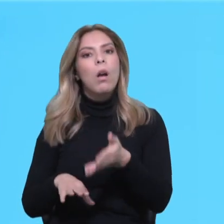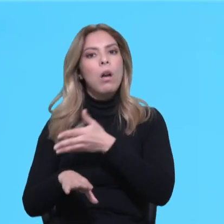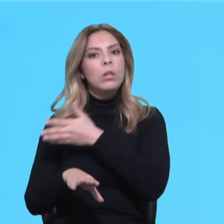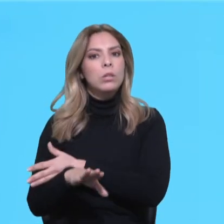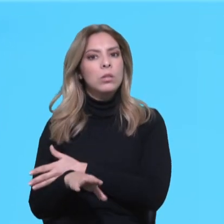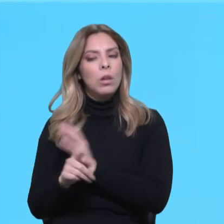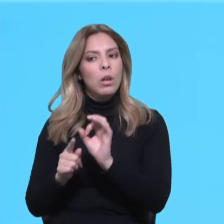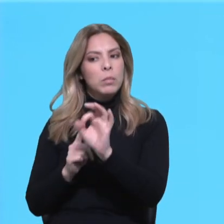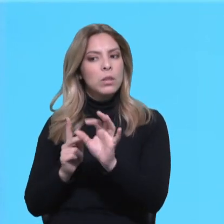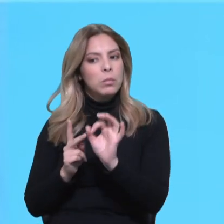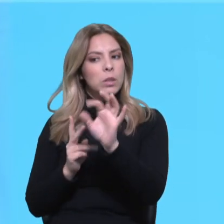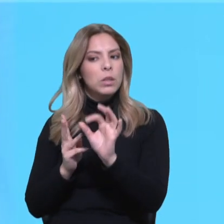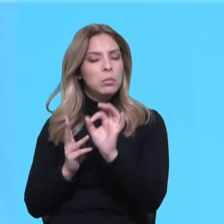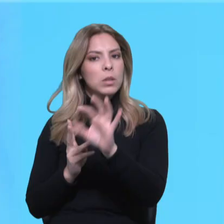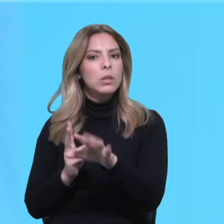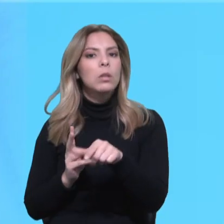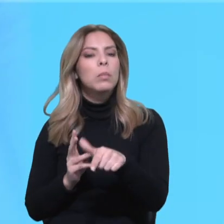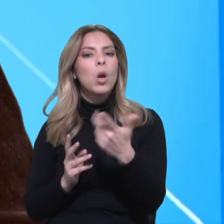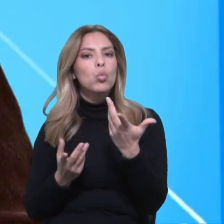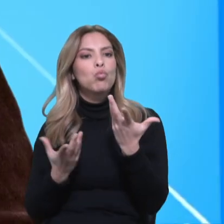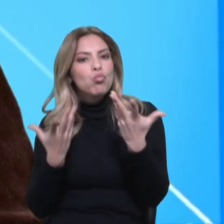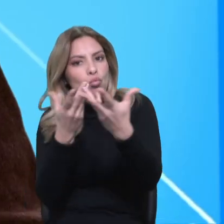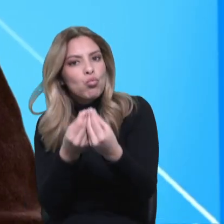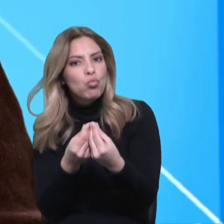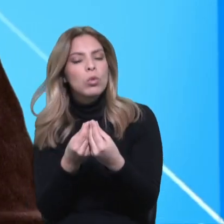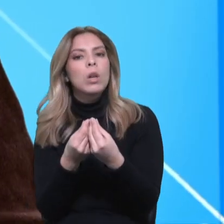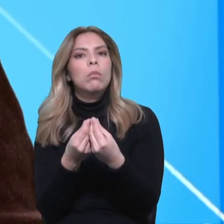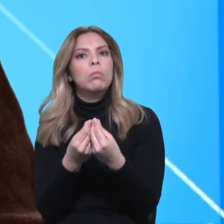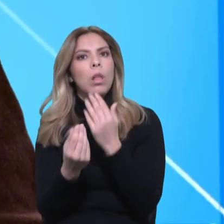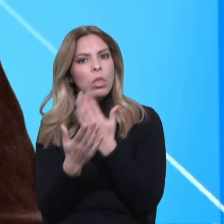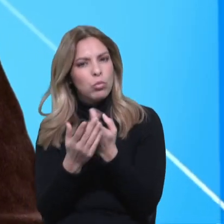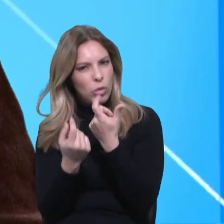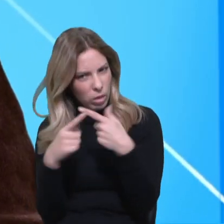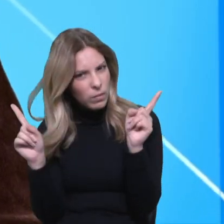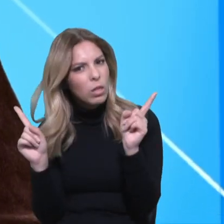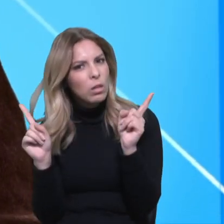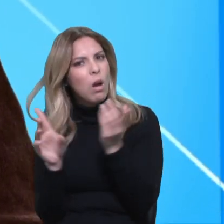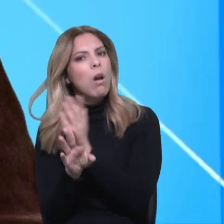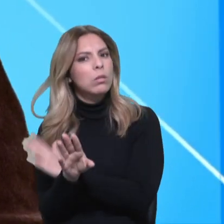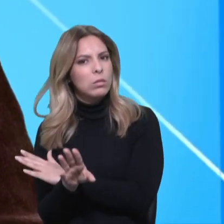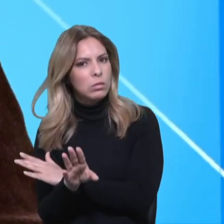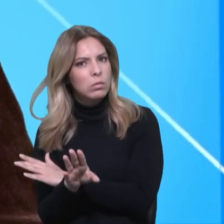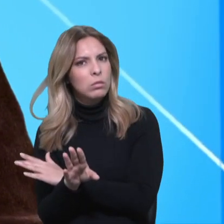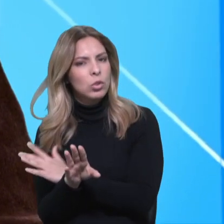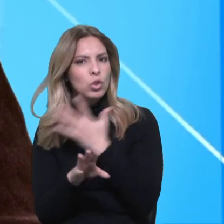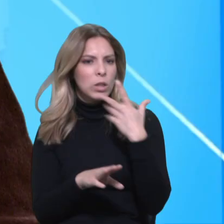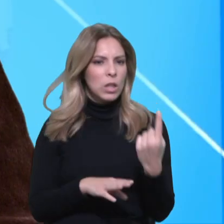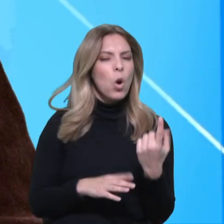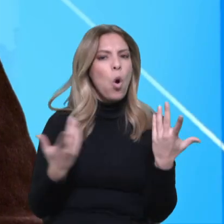encontro cristão lançam-se pistas em conjunto. Isso faz diferença, fazerem-no em conjunto? Sim, sem